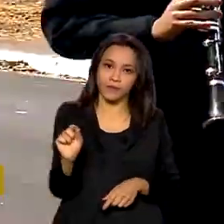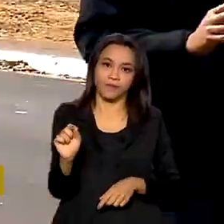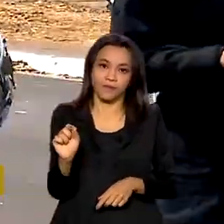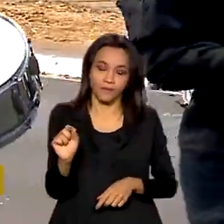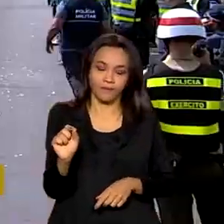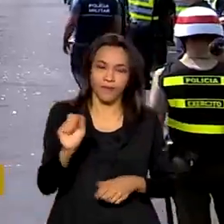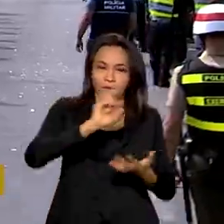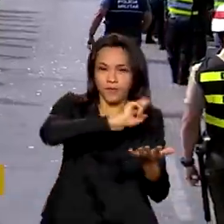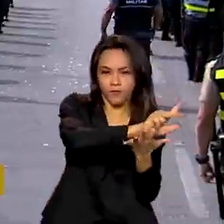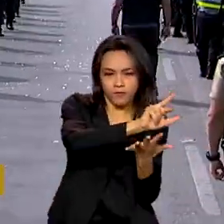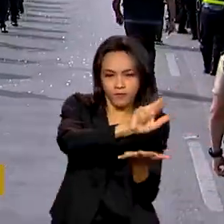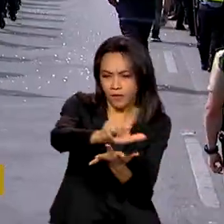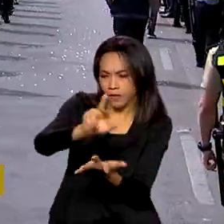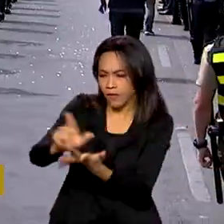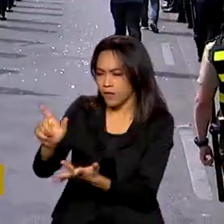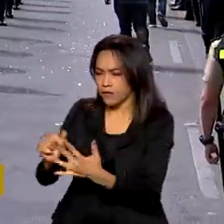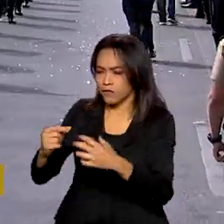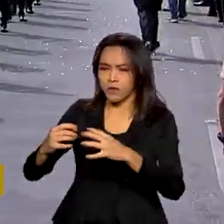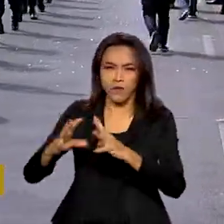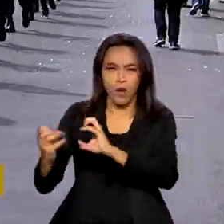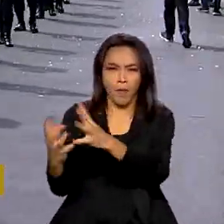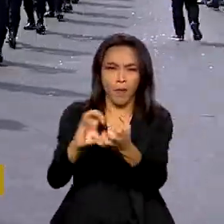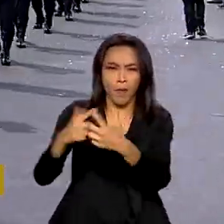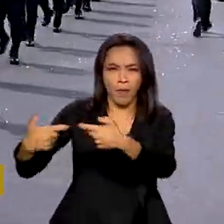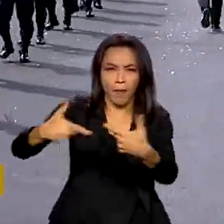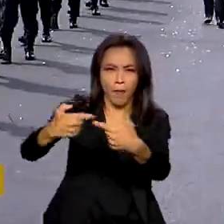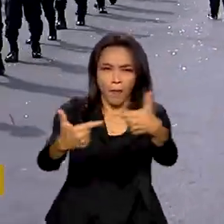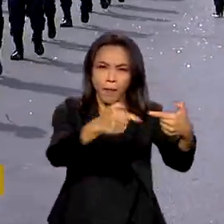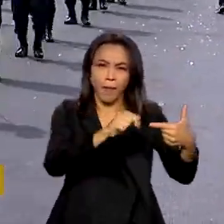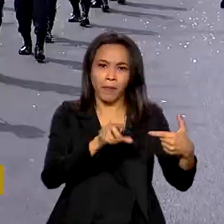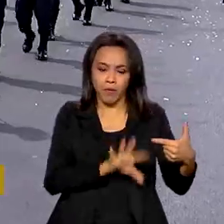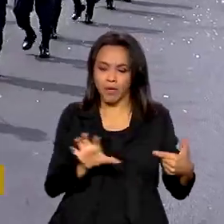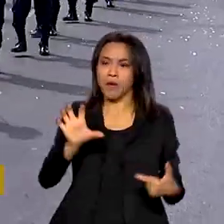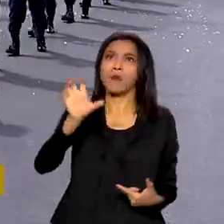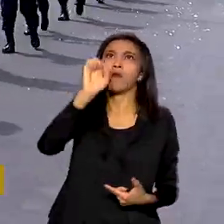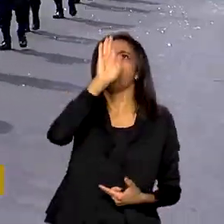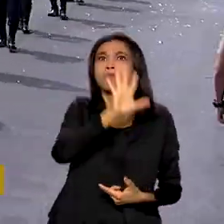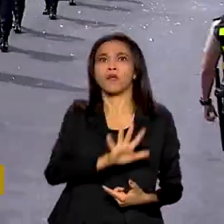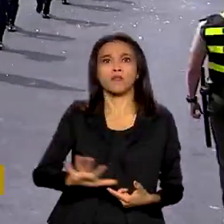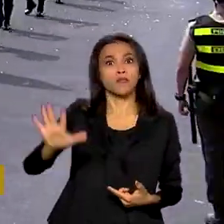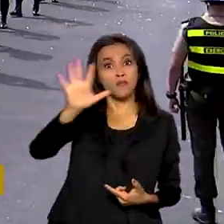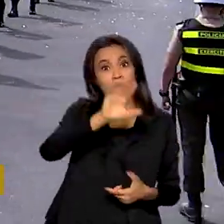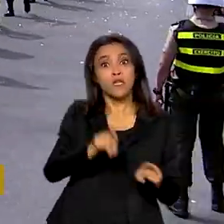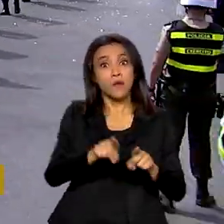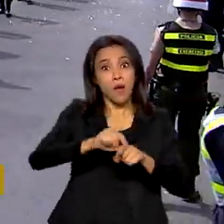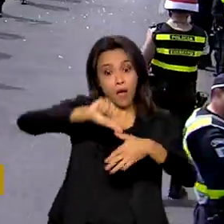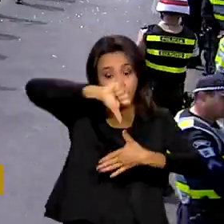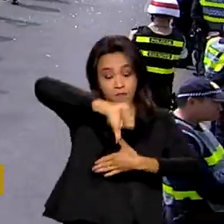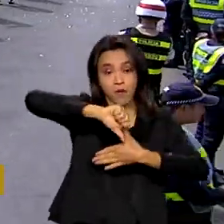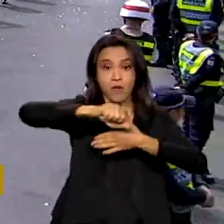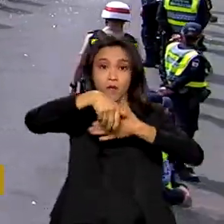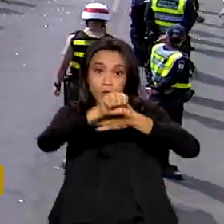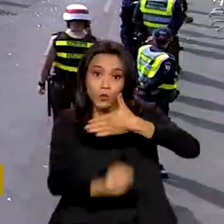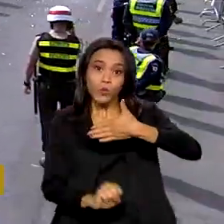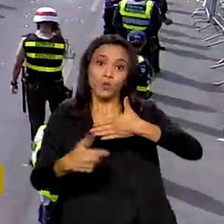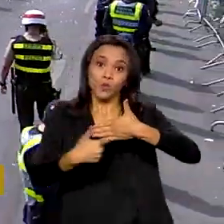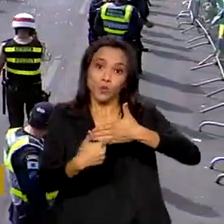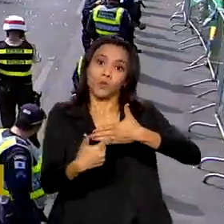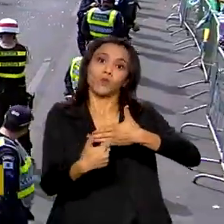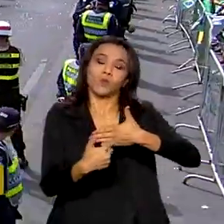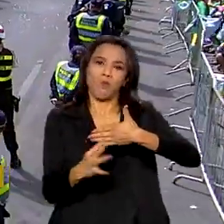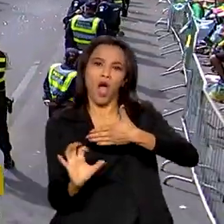dentre os diversos conflitos que aconteceram, o maior conflito armado na América do Sul, que foi a Guerra da Tríplice